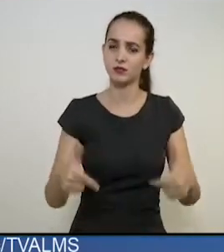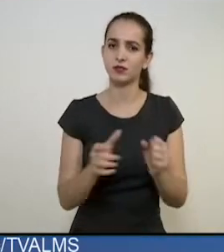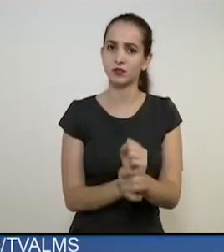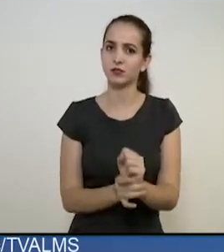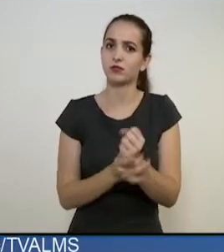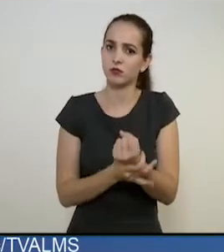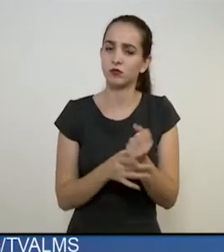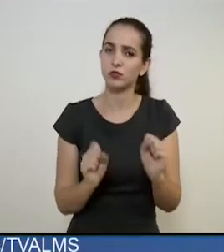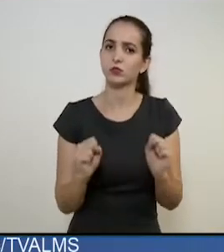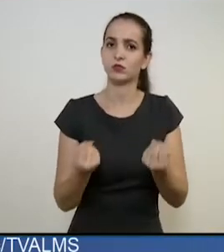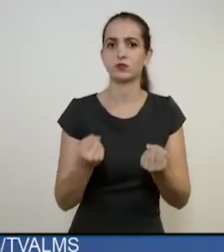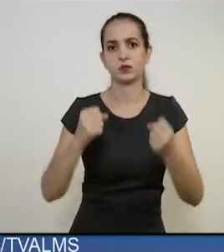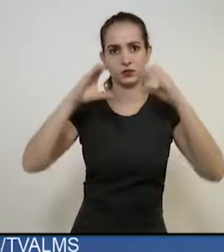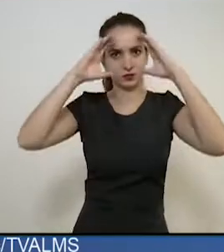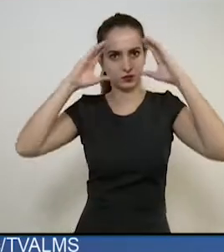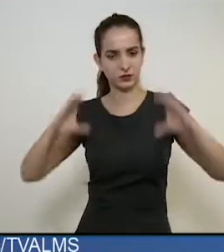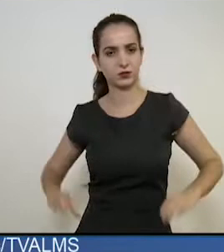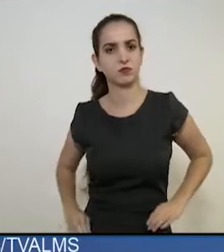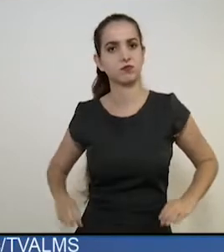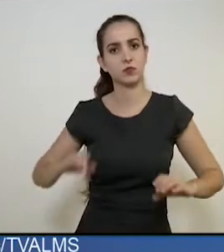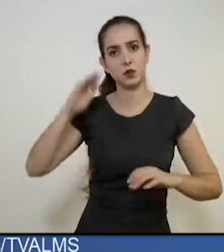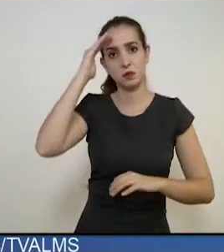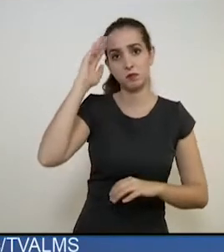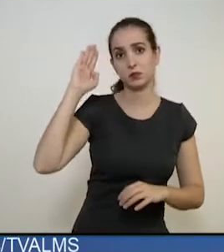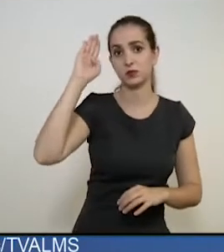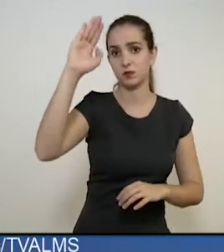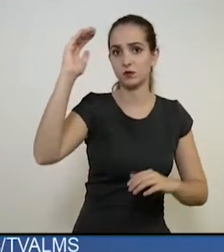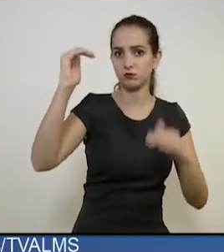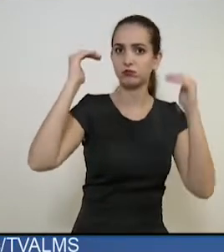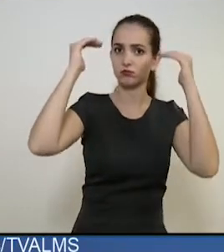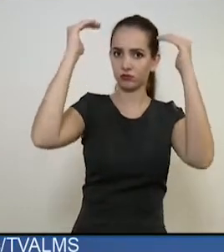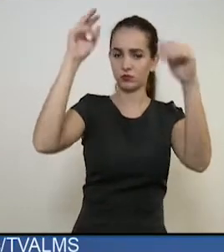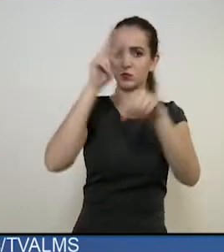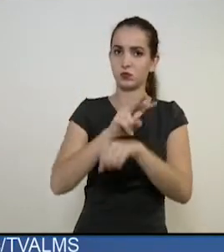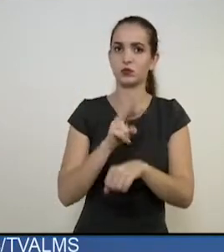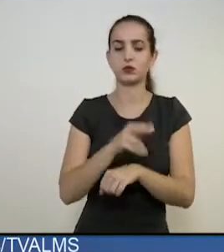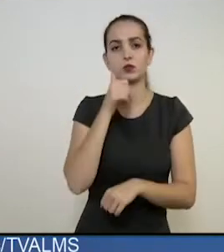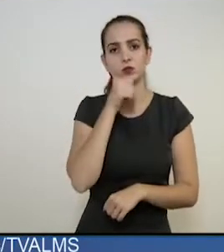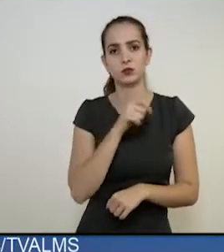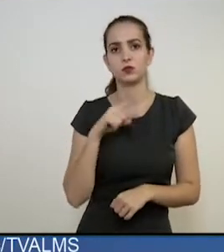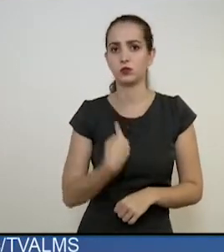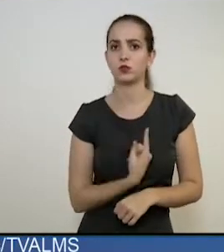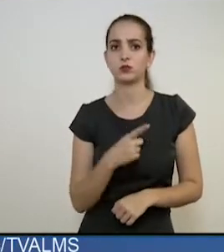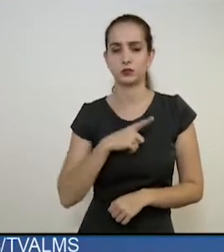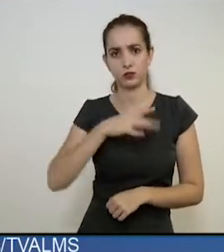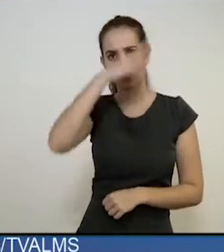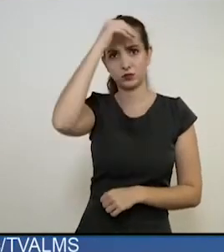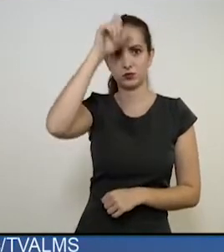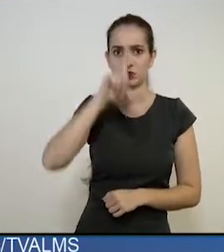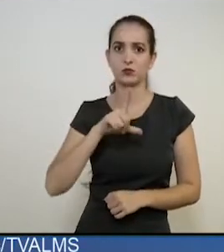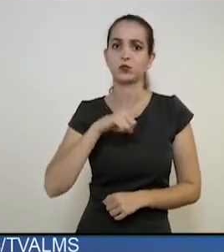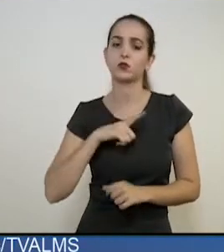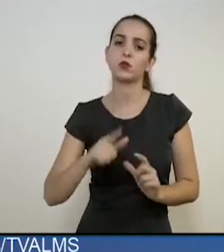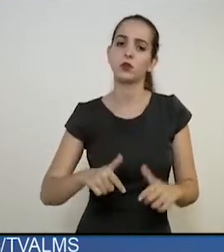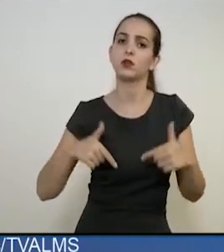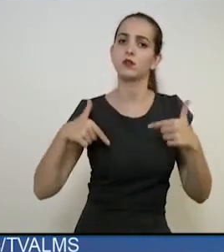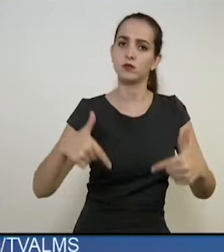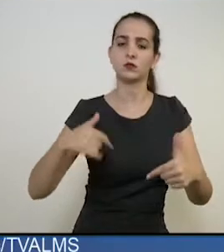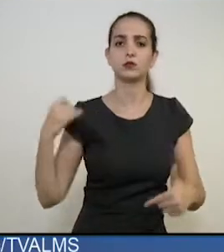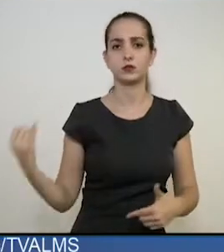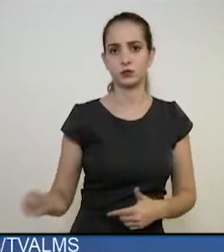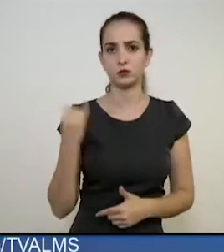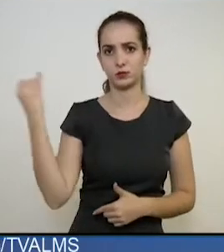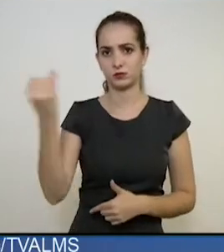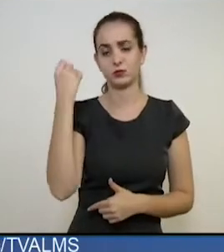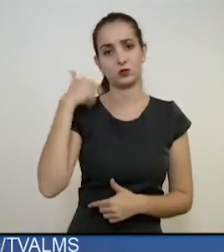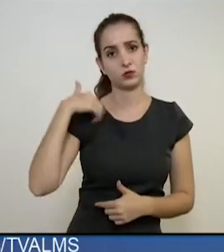da cidadania e, sobretudo, em defesa da mulher. Nós temos tido no Mato Grosso do Sul avanços importantes, e eu